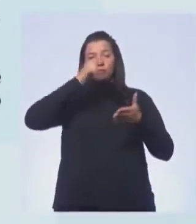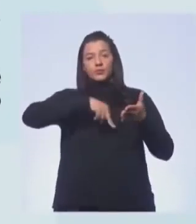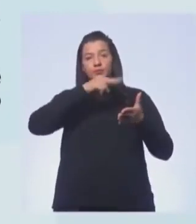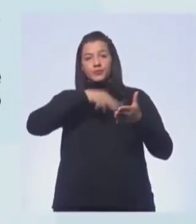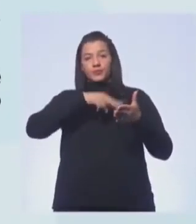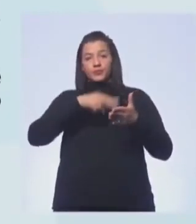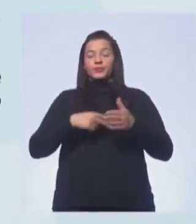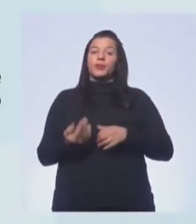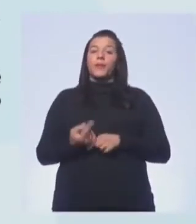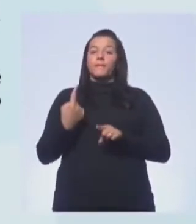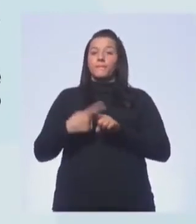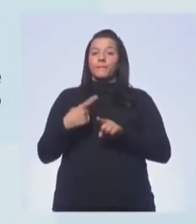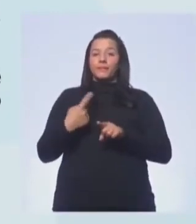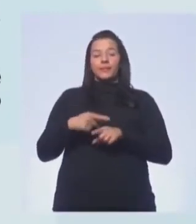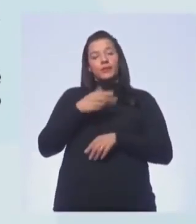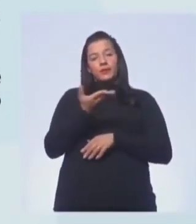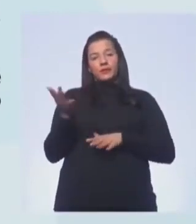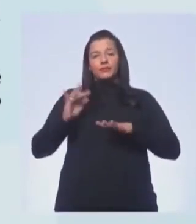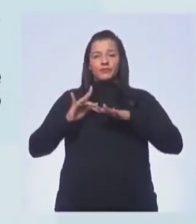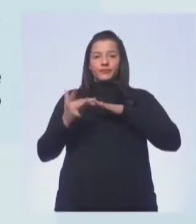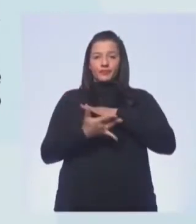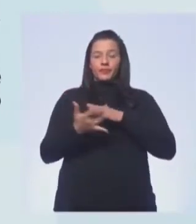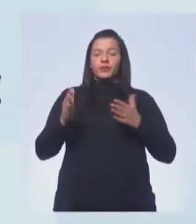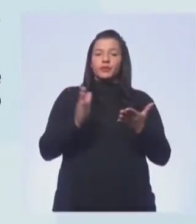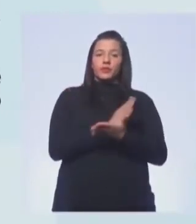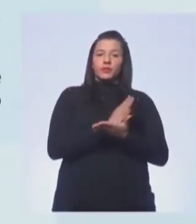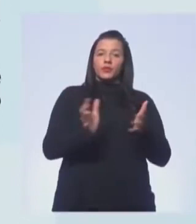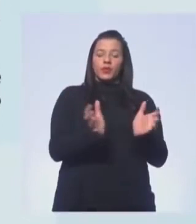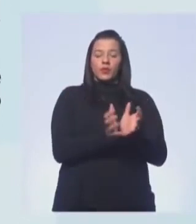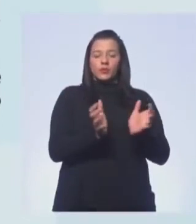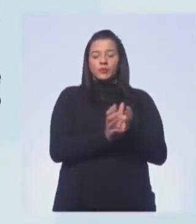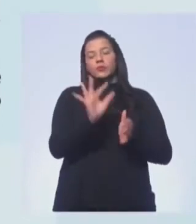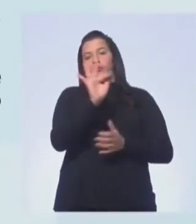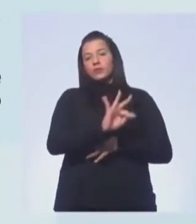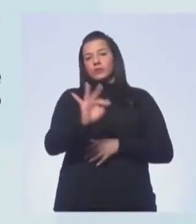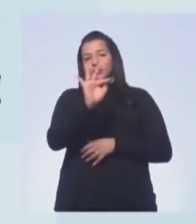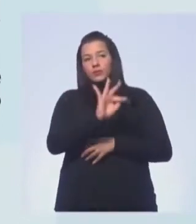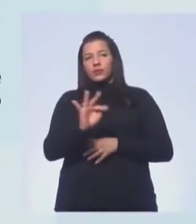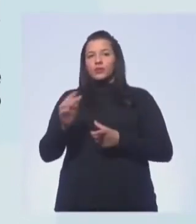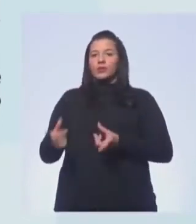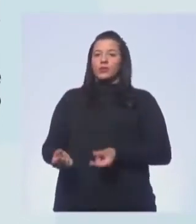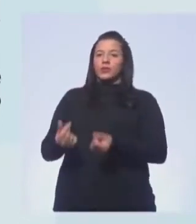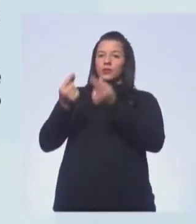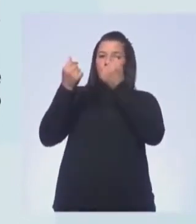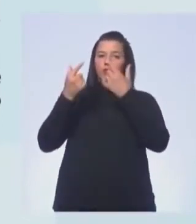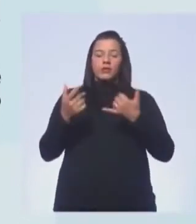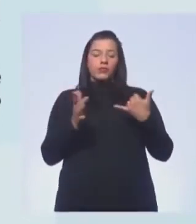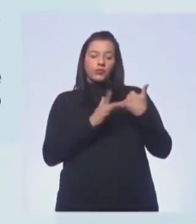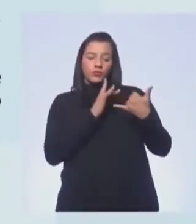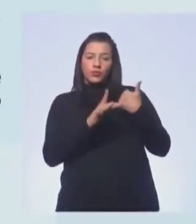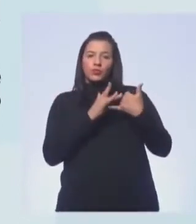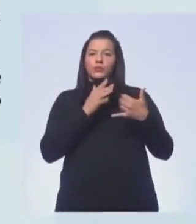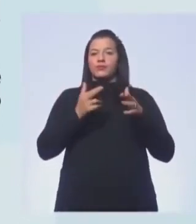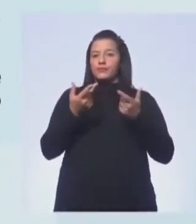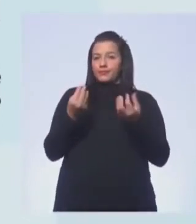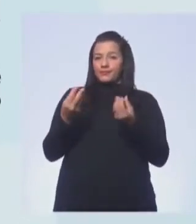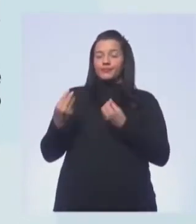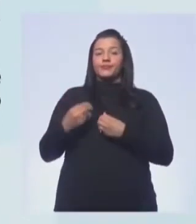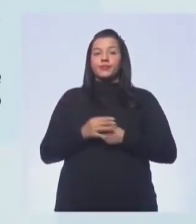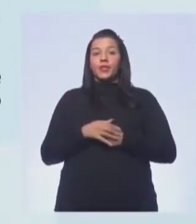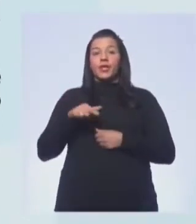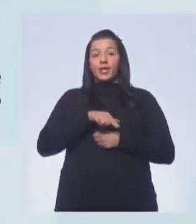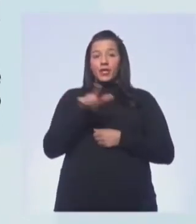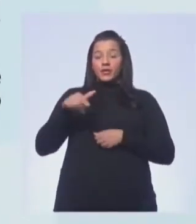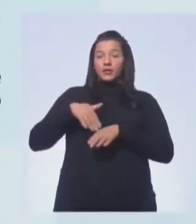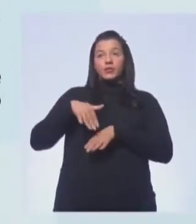leitores, sobretudo entre as camadas mais ricas e com ensino superior, gente que tem muito celular, né, muito iPhone. Essas pessoas estão usando